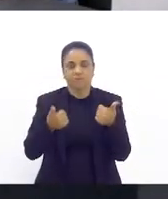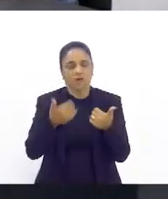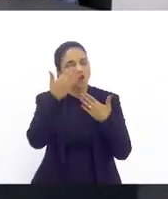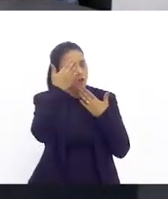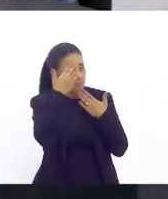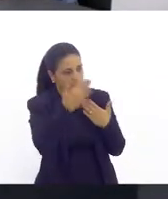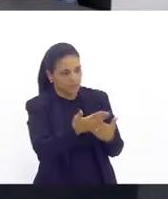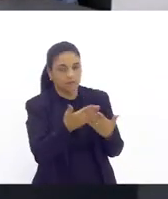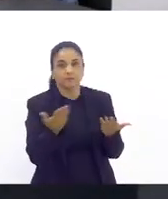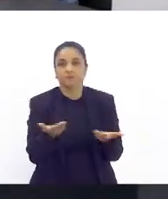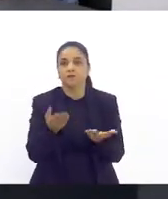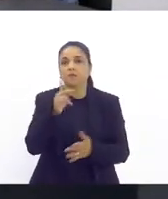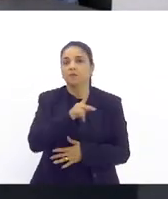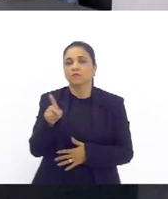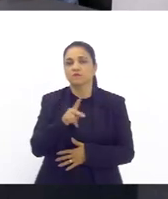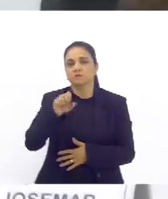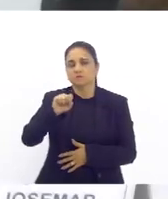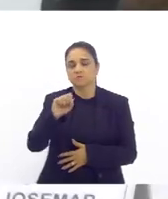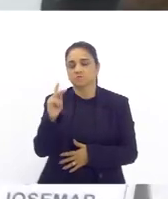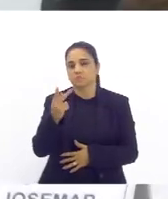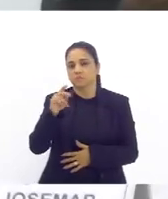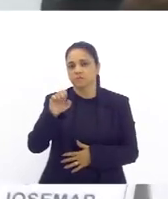professora Sheila